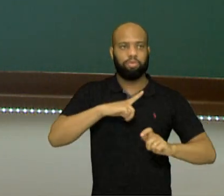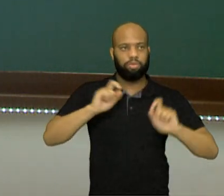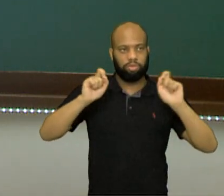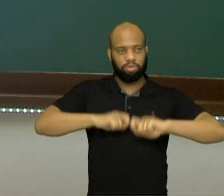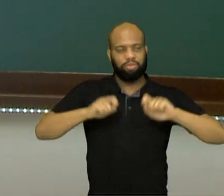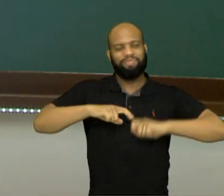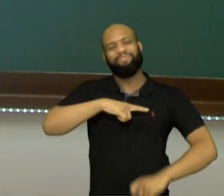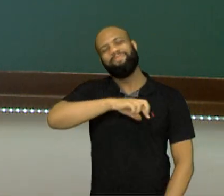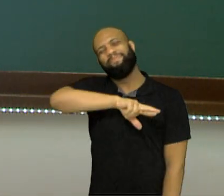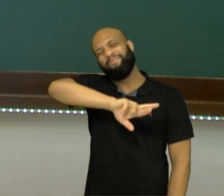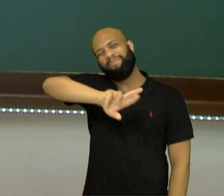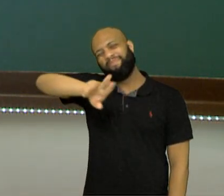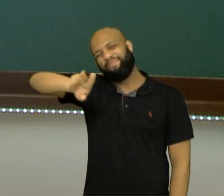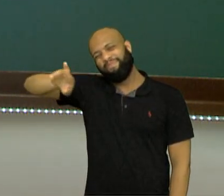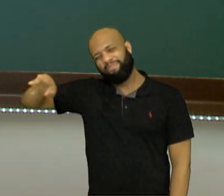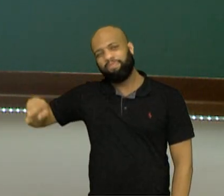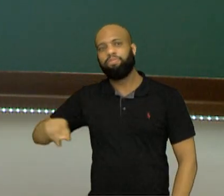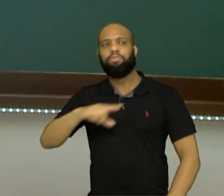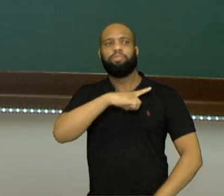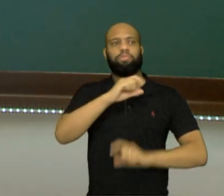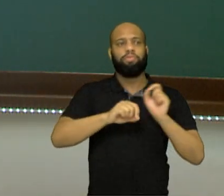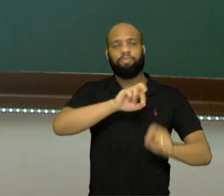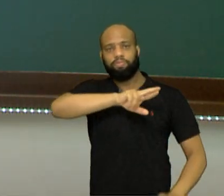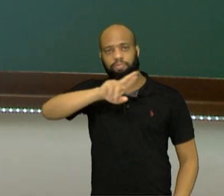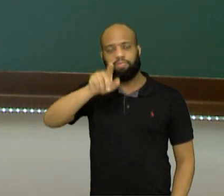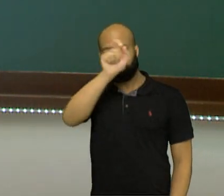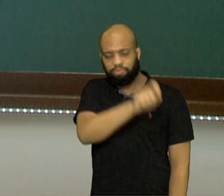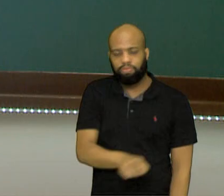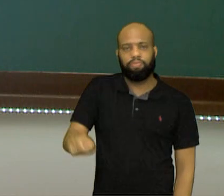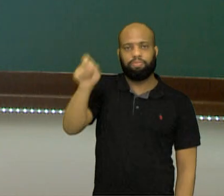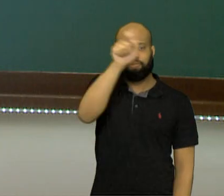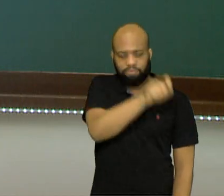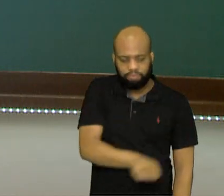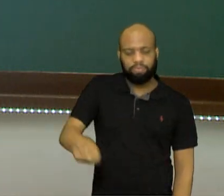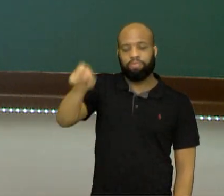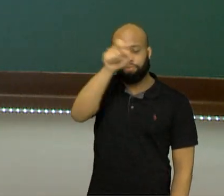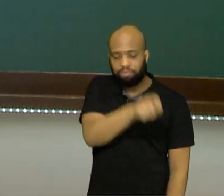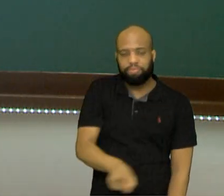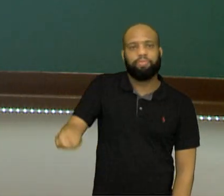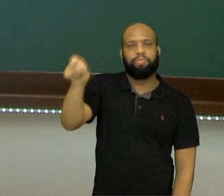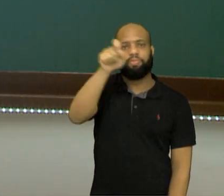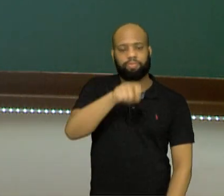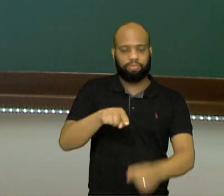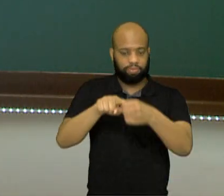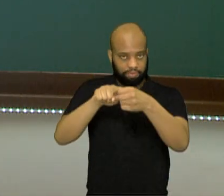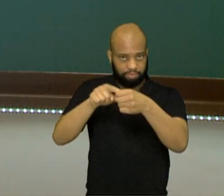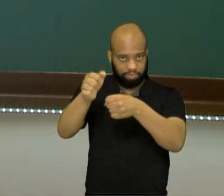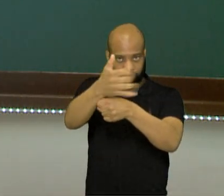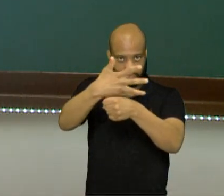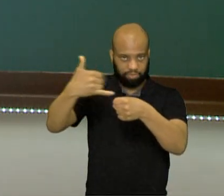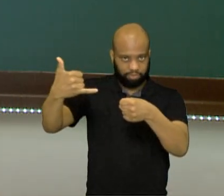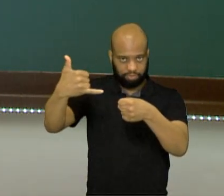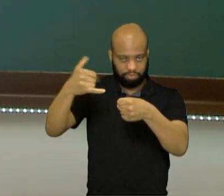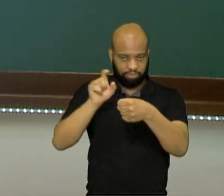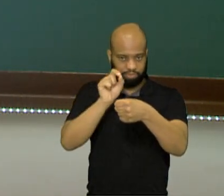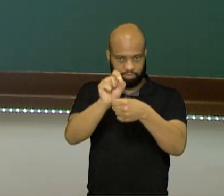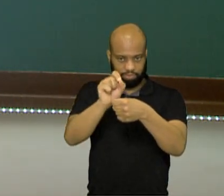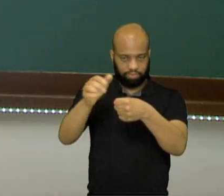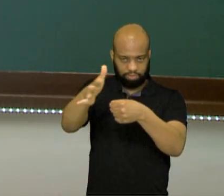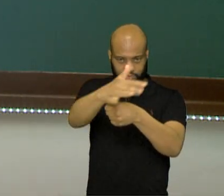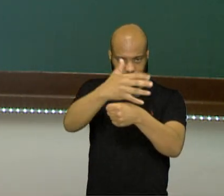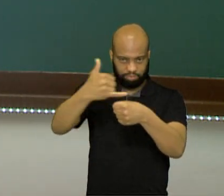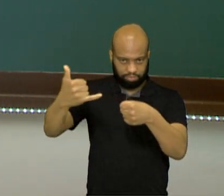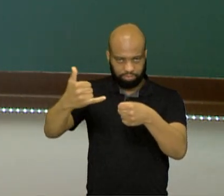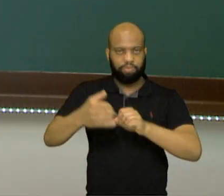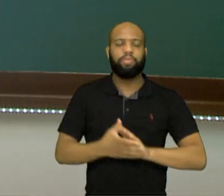aqui, infinitas esferas que contornam a carga aqui. Então eu posso ter muitas, quando a gente fala infinita quer dizer bastante,